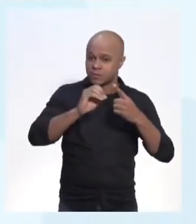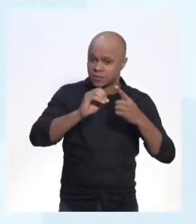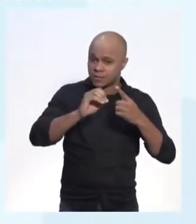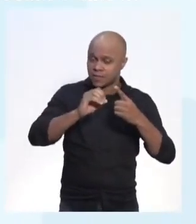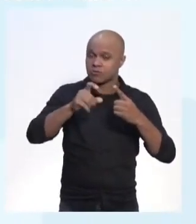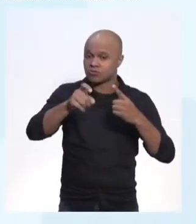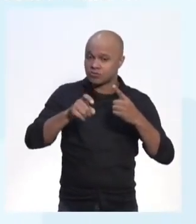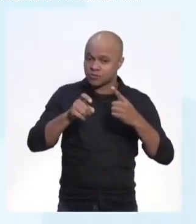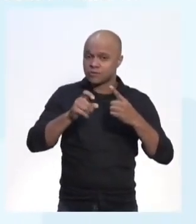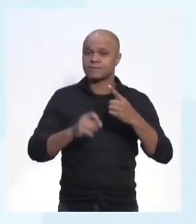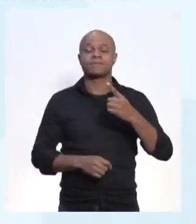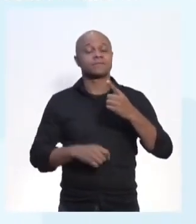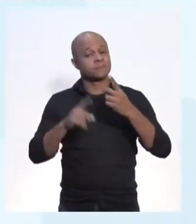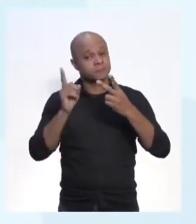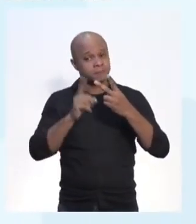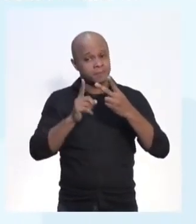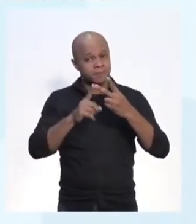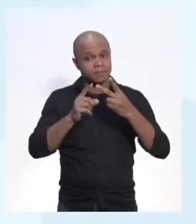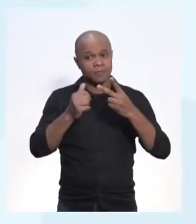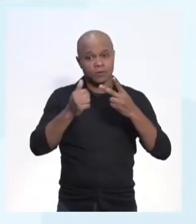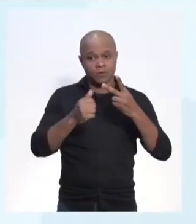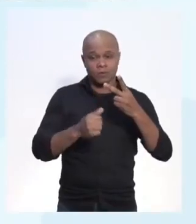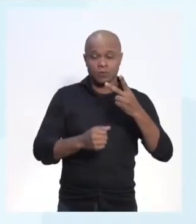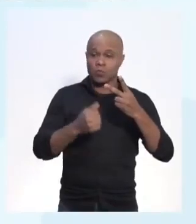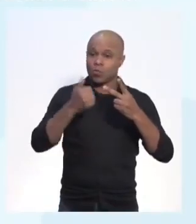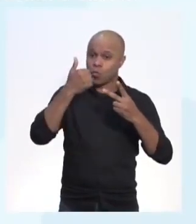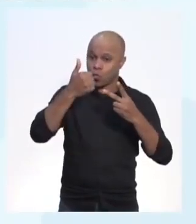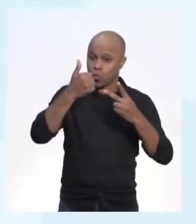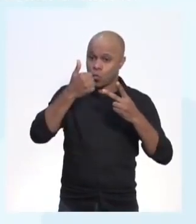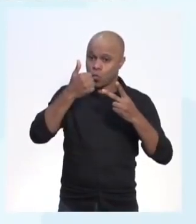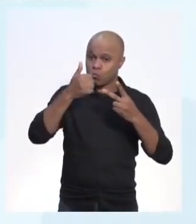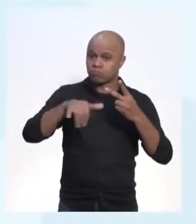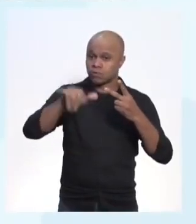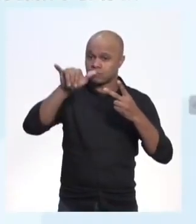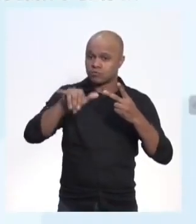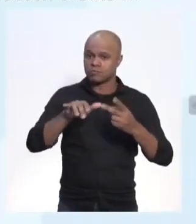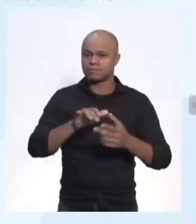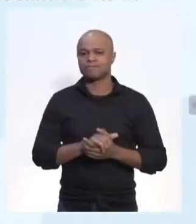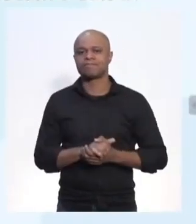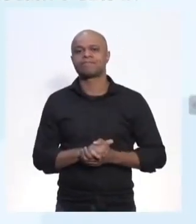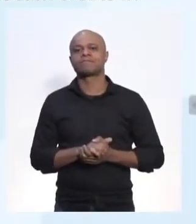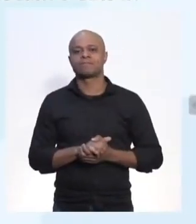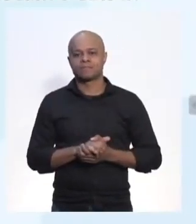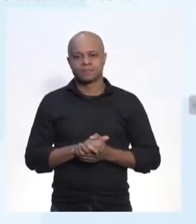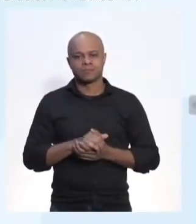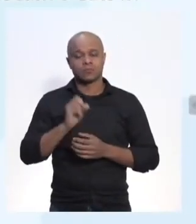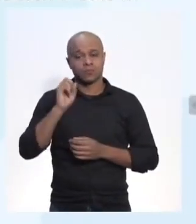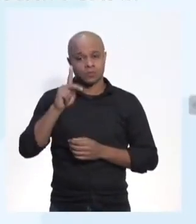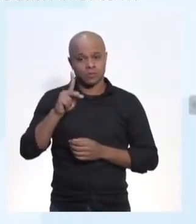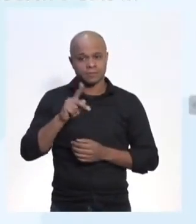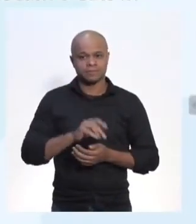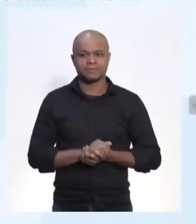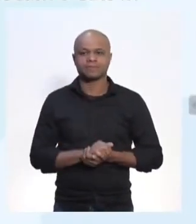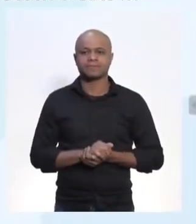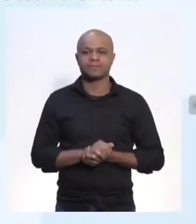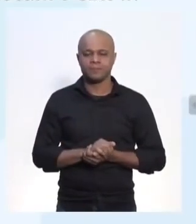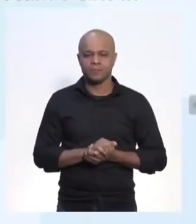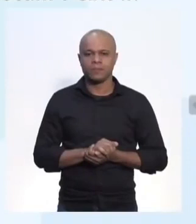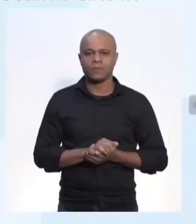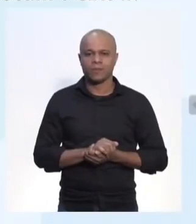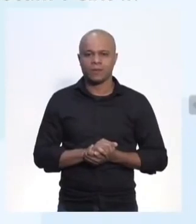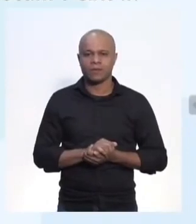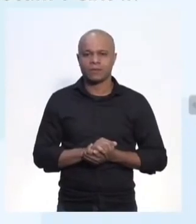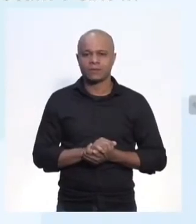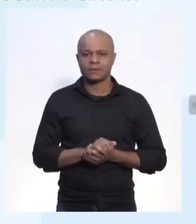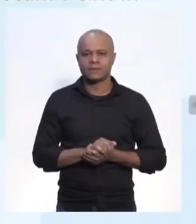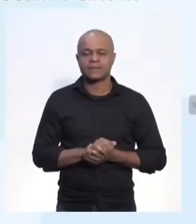valor do x. E o segundo valor, que é o 1, é o valor do y. Tudo bem? X e y. Marquei